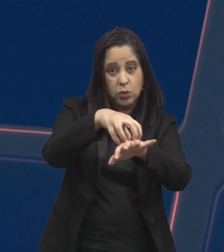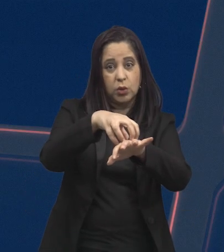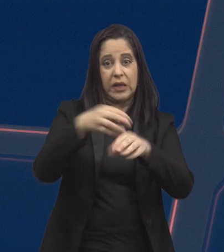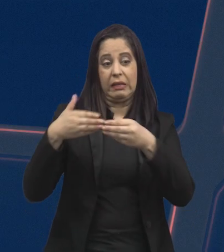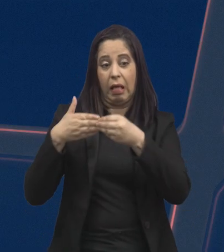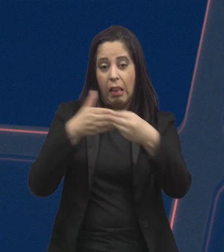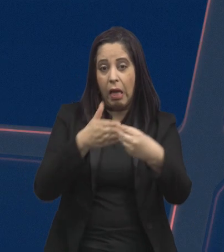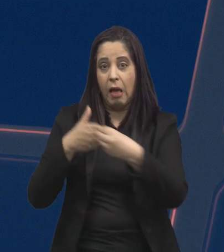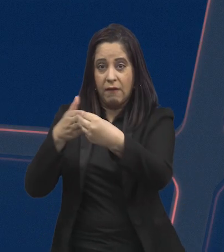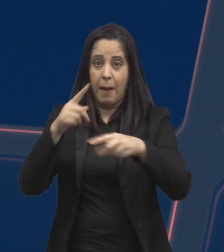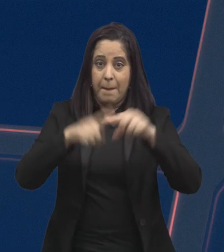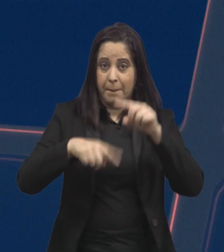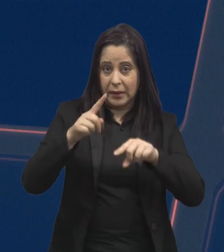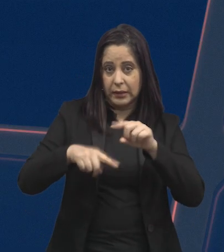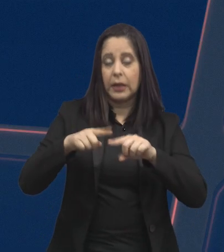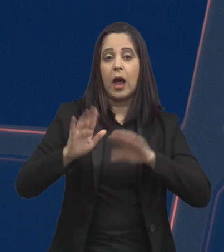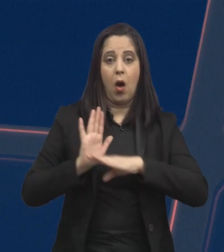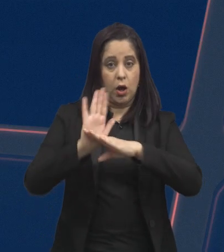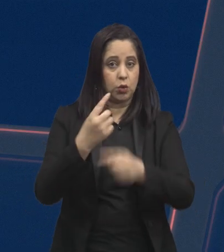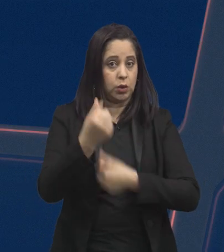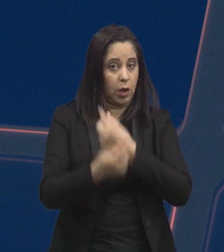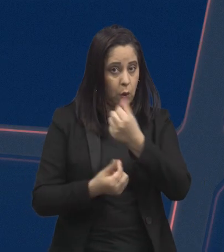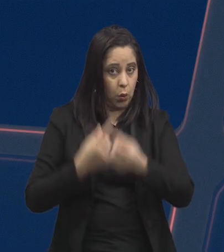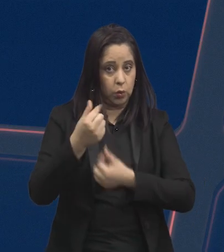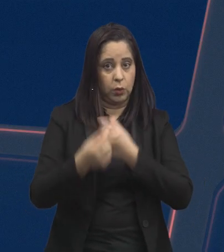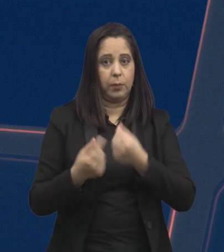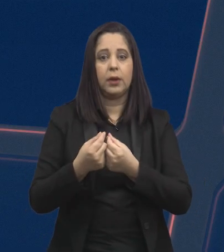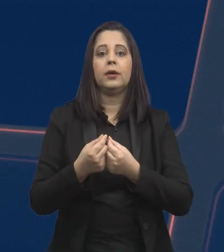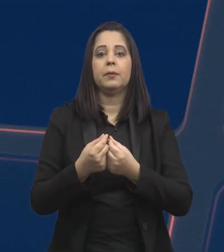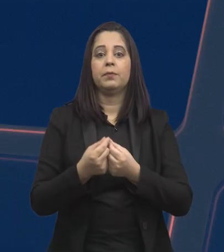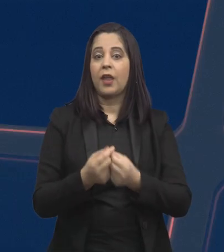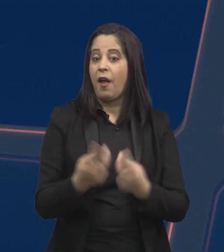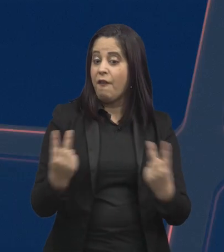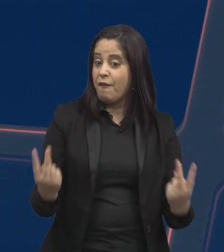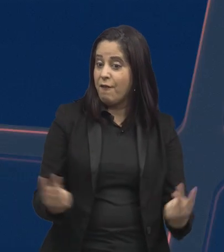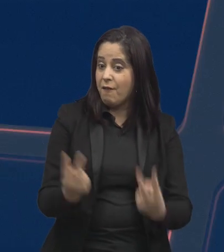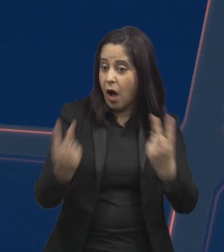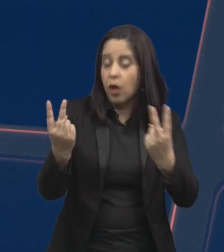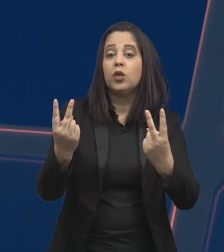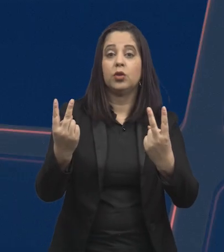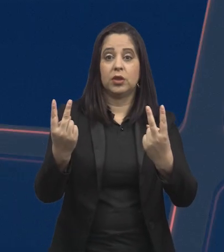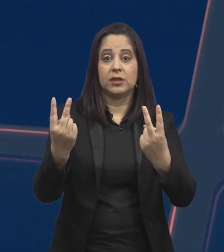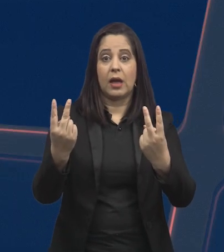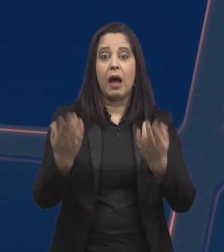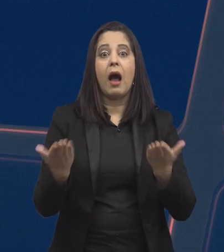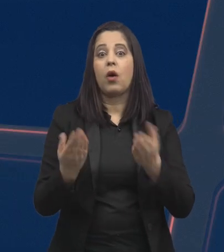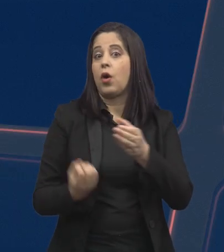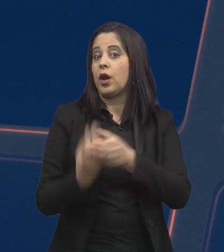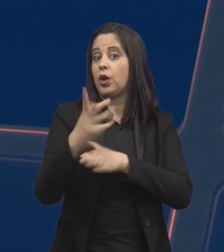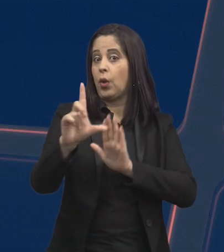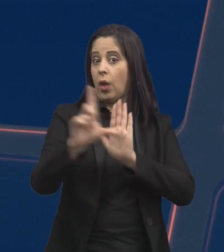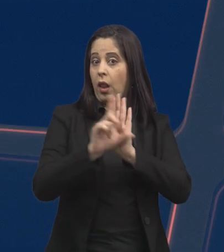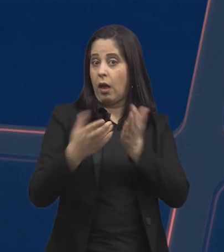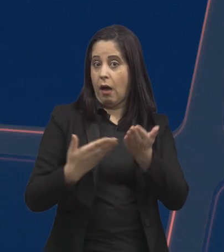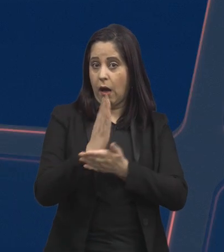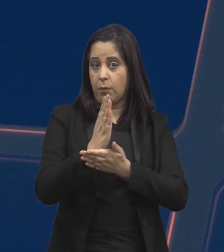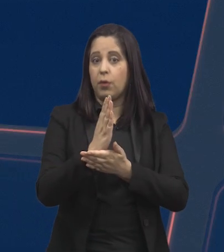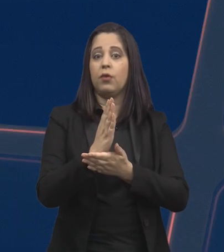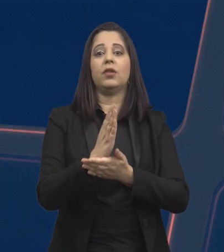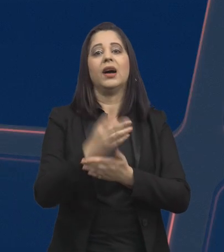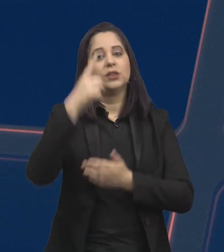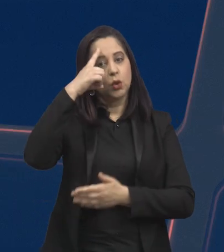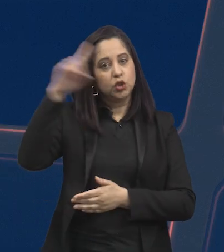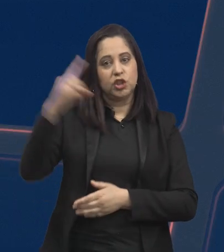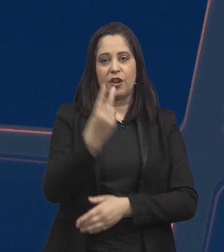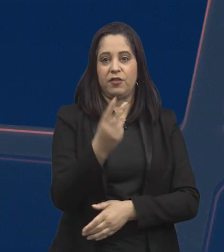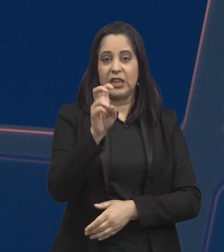são peças fundamentais na economia e na mobilidade da nossa cidade. Para valorizar essa categoria, uma lei aprovada pela